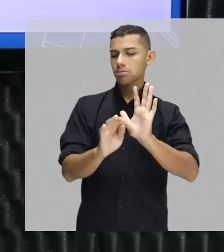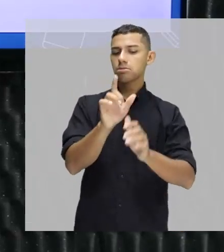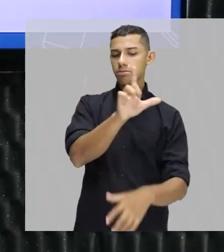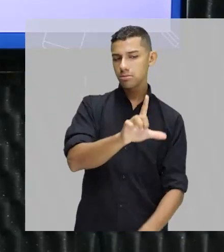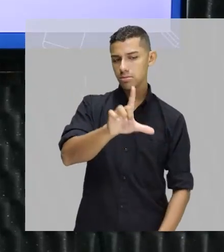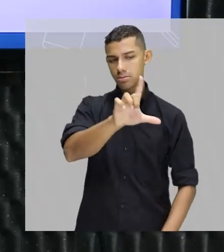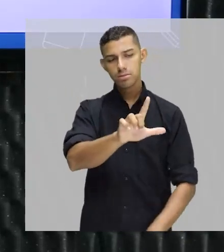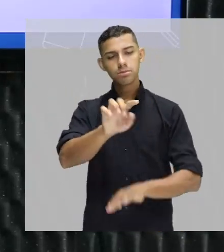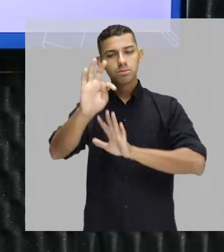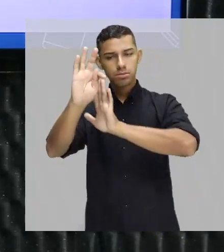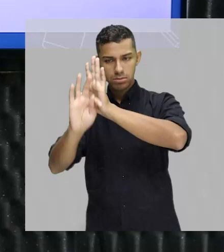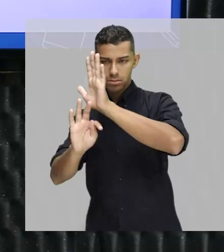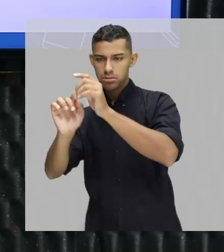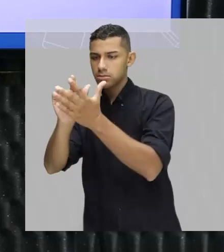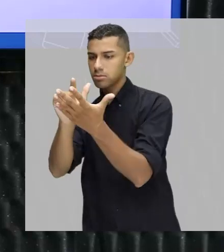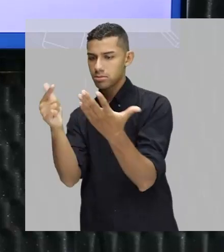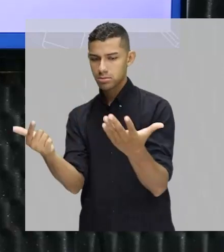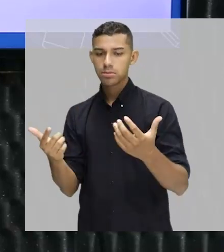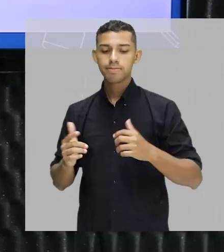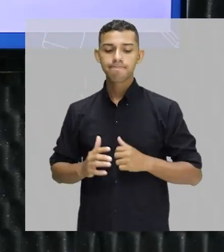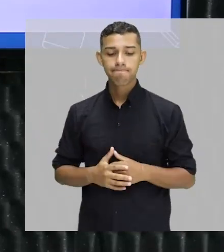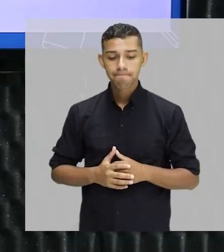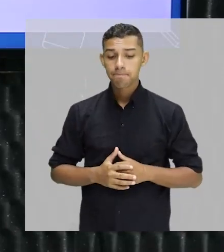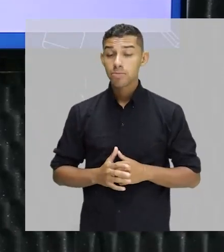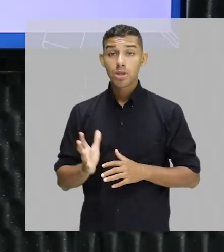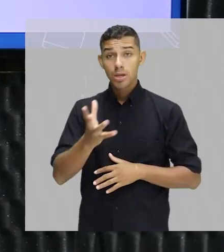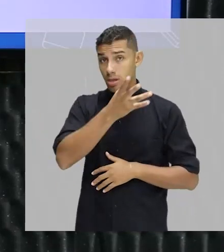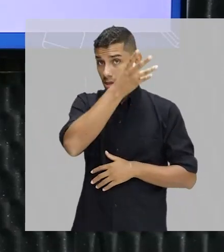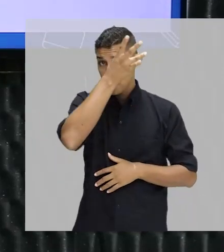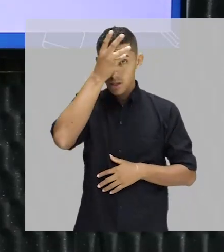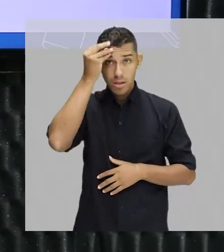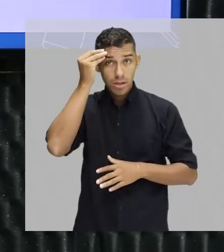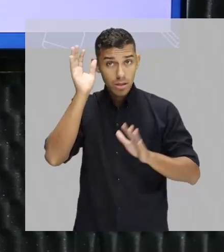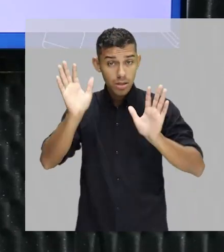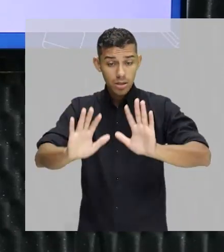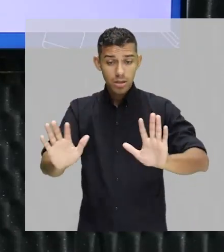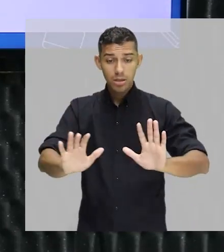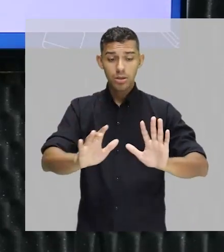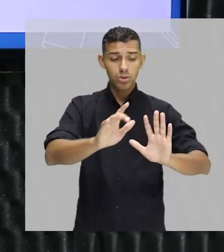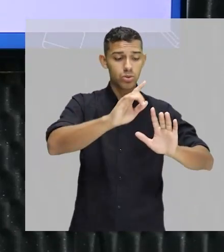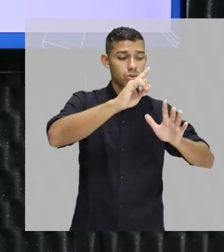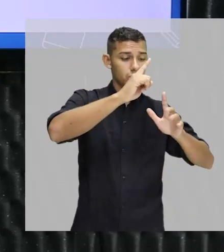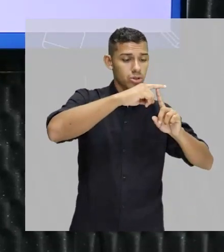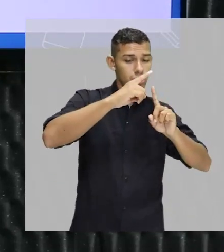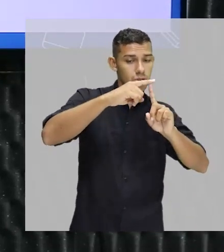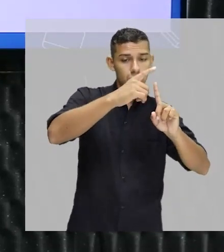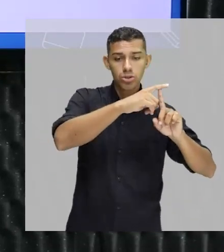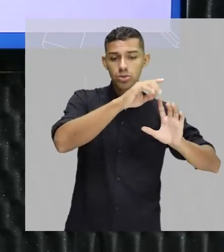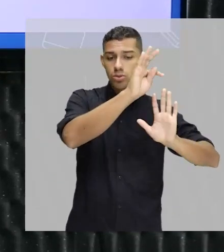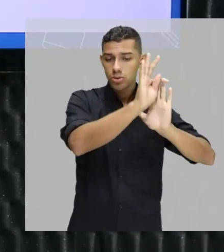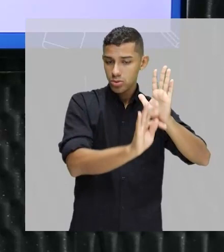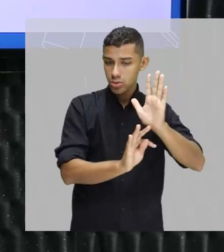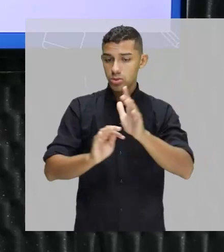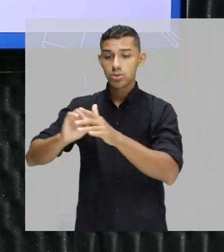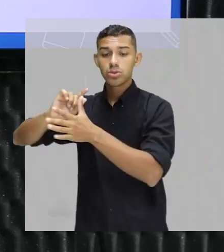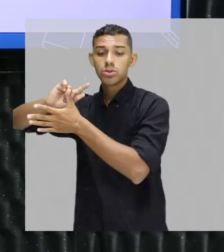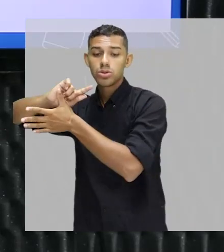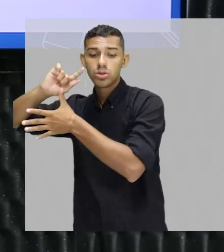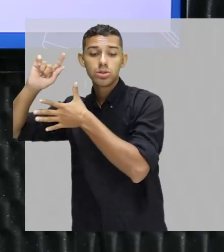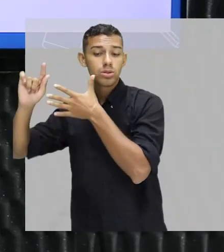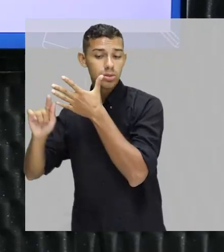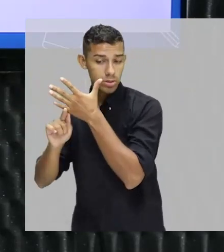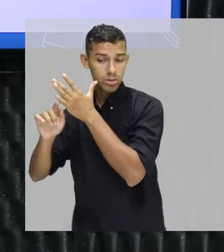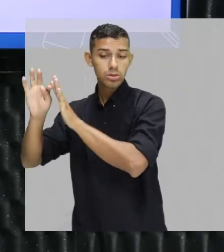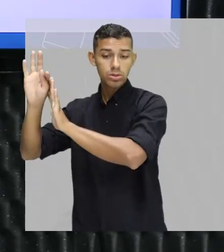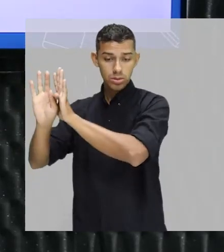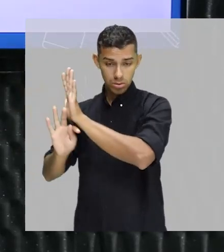o jornalístico. Turma, então, não esqueçam de fazer a diferenciação entre tipos textuais e gêneros